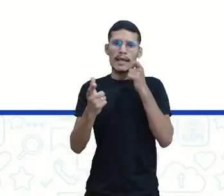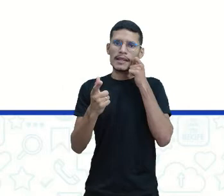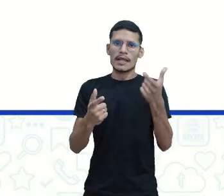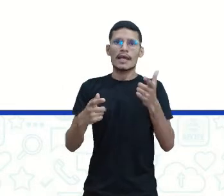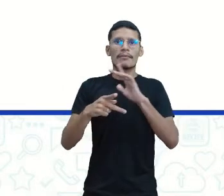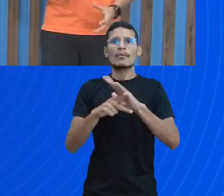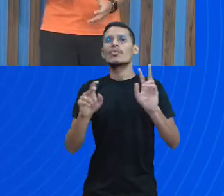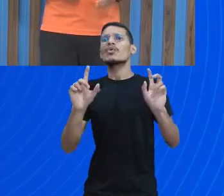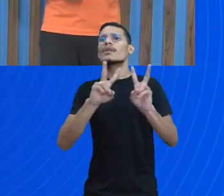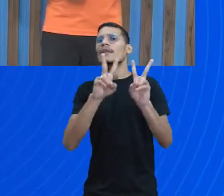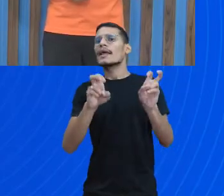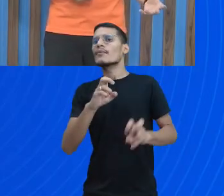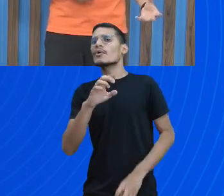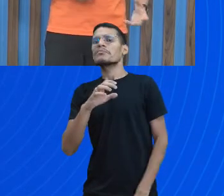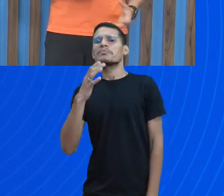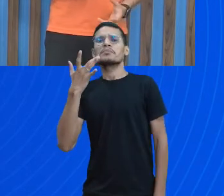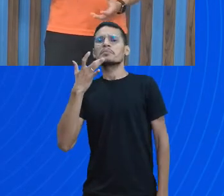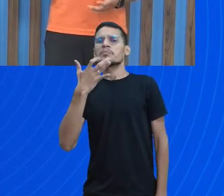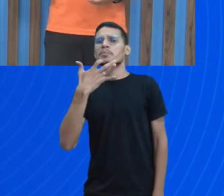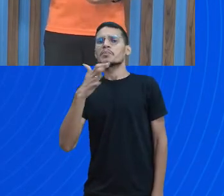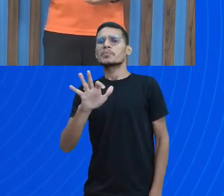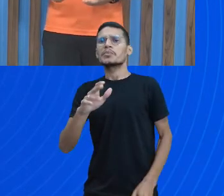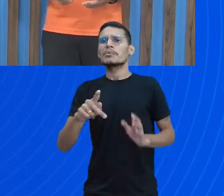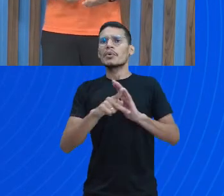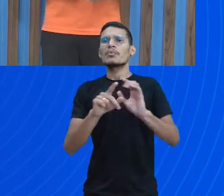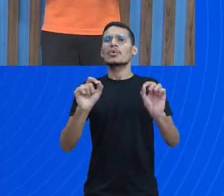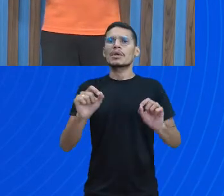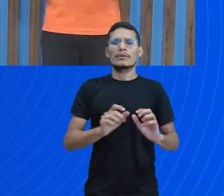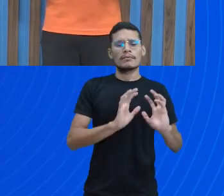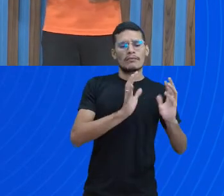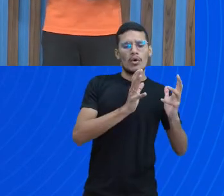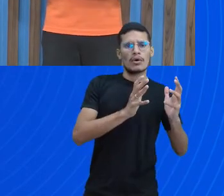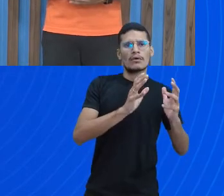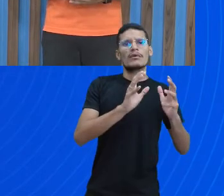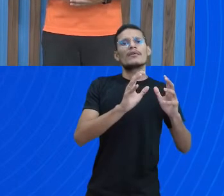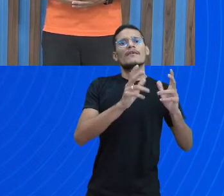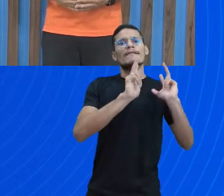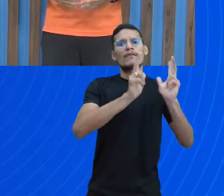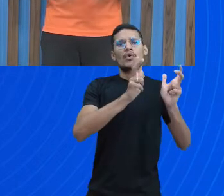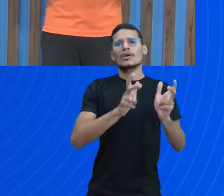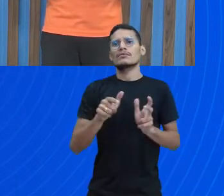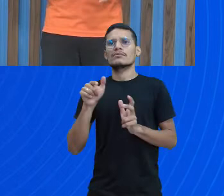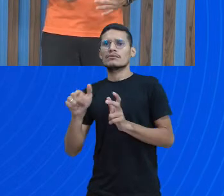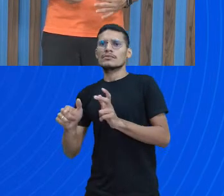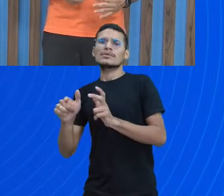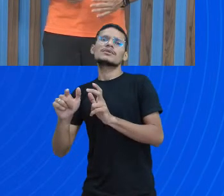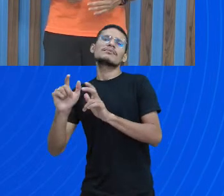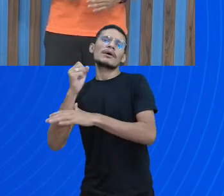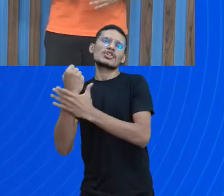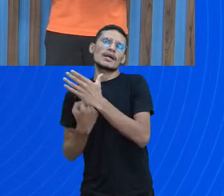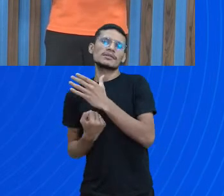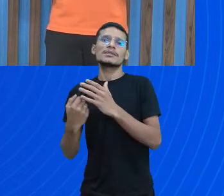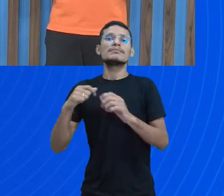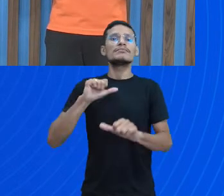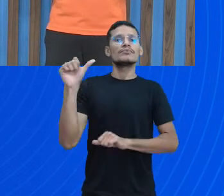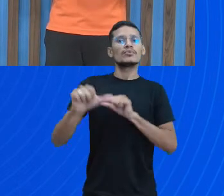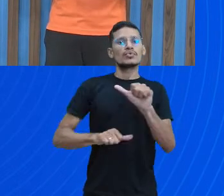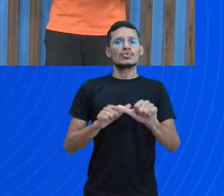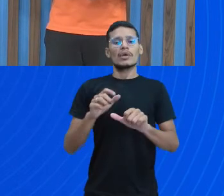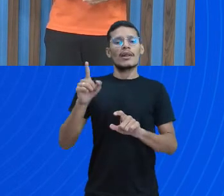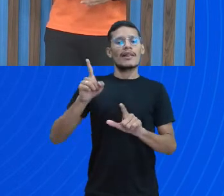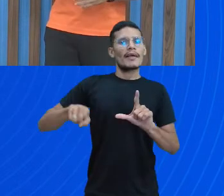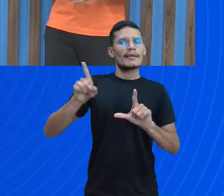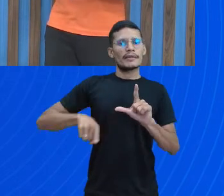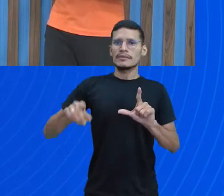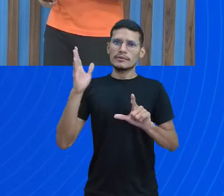termo desconhecido da bola de vôlei para a bola de basquete, trocando por letras, certo? Por incógnitas, tá? Para